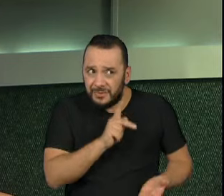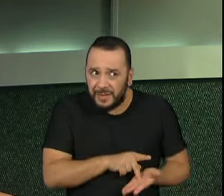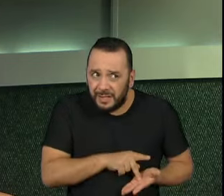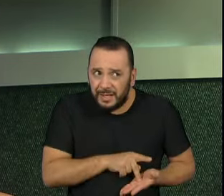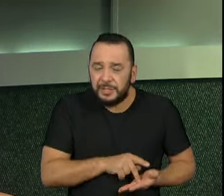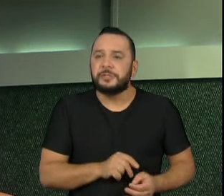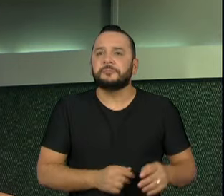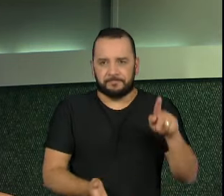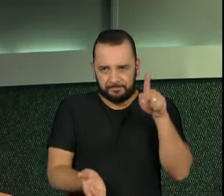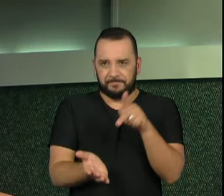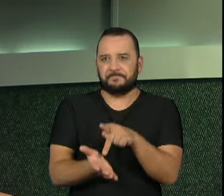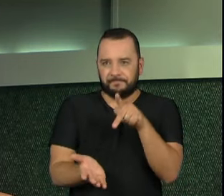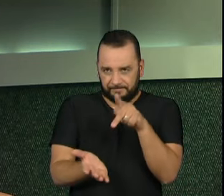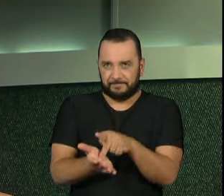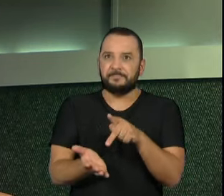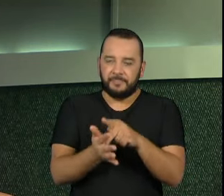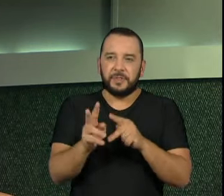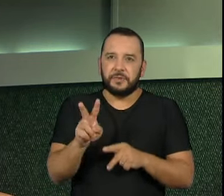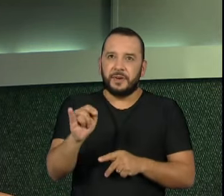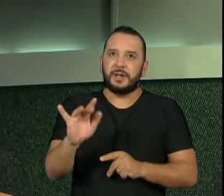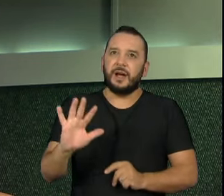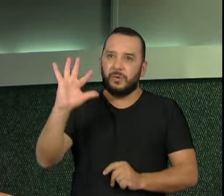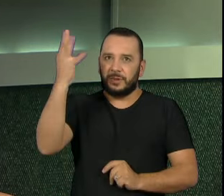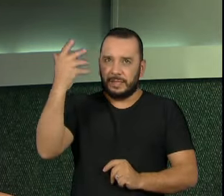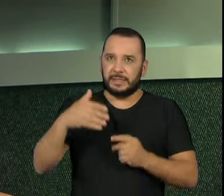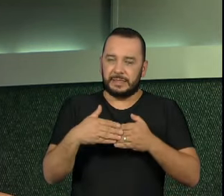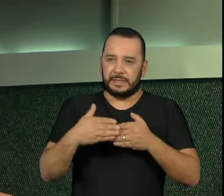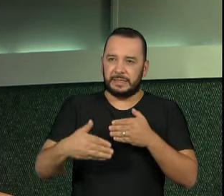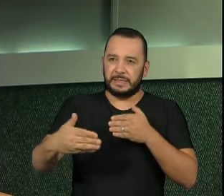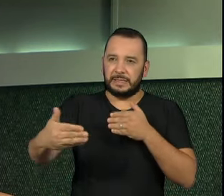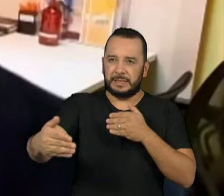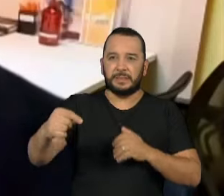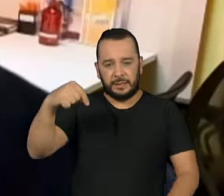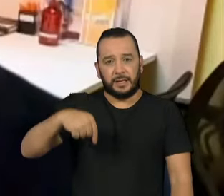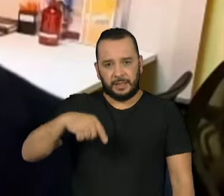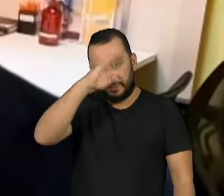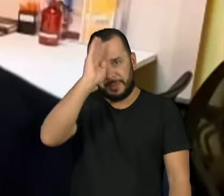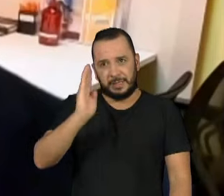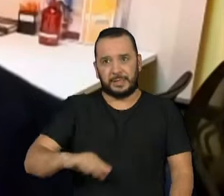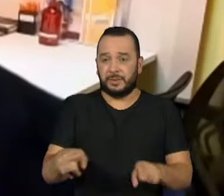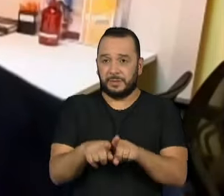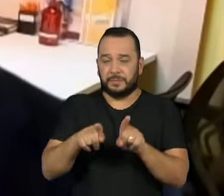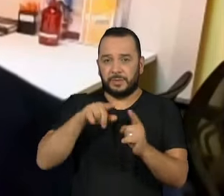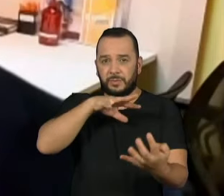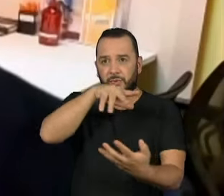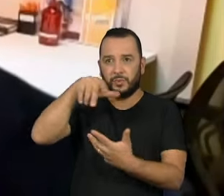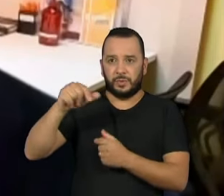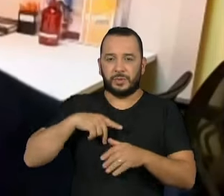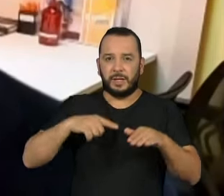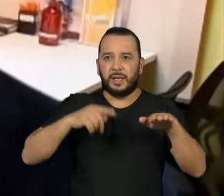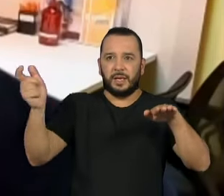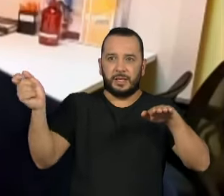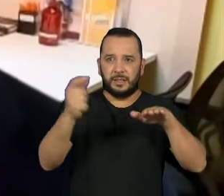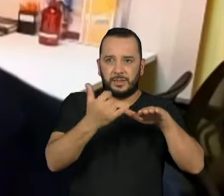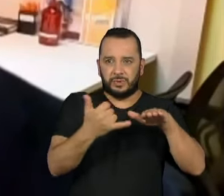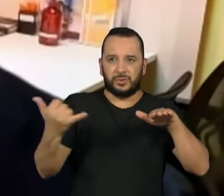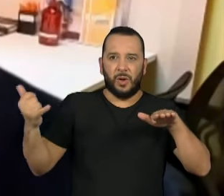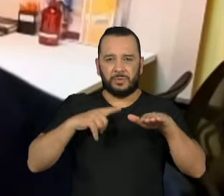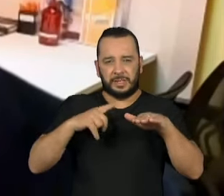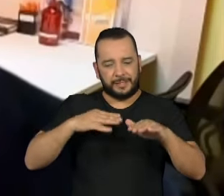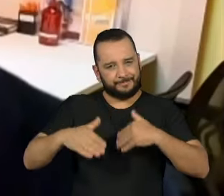Isso é factível, é uma tendência que acontece não só no Brasil, mas no mundo. A energia solar está avançando e começando